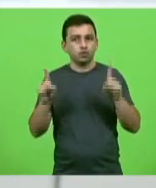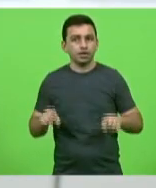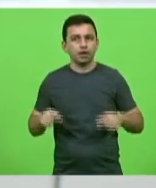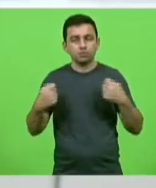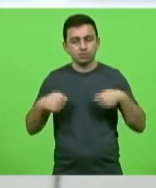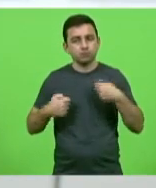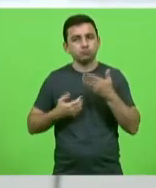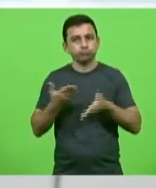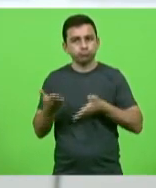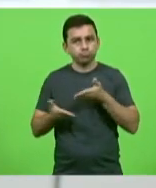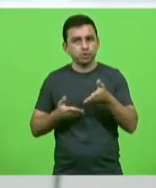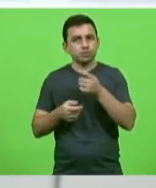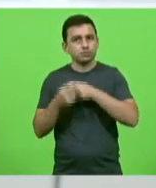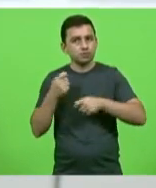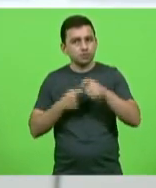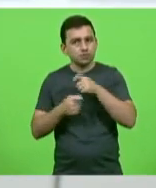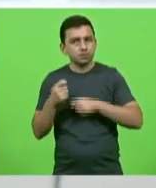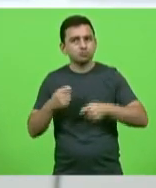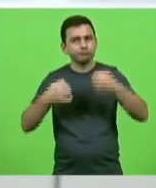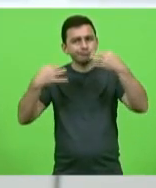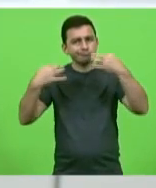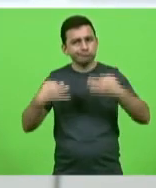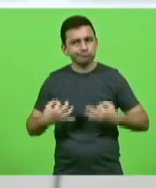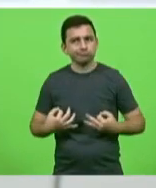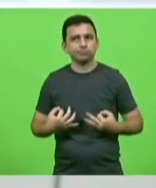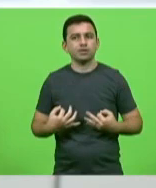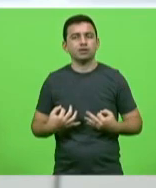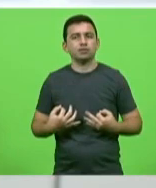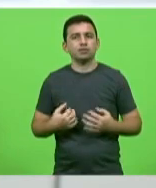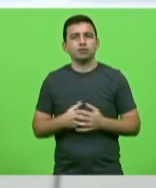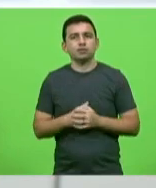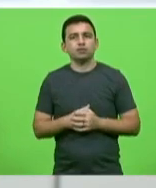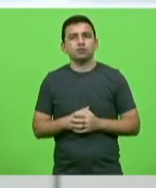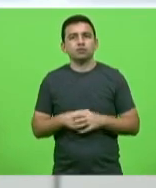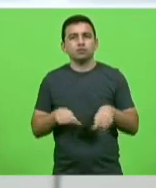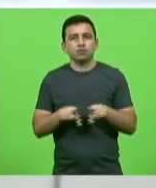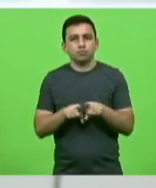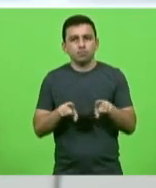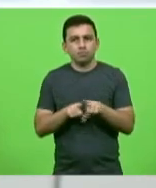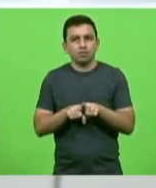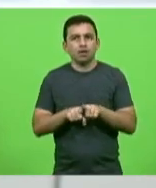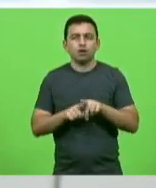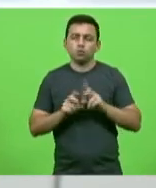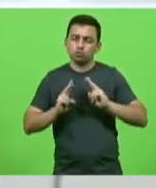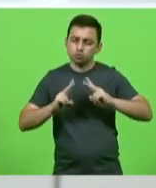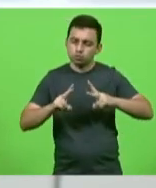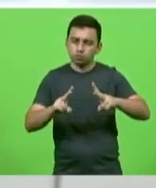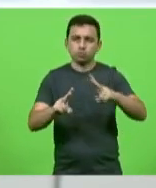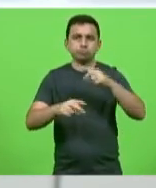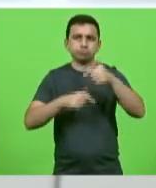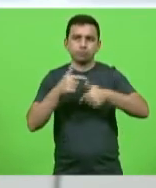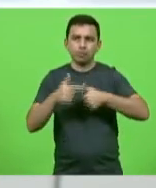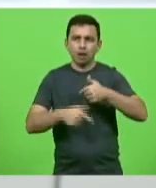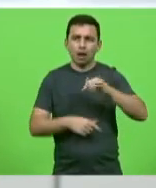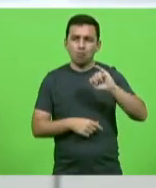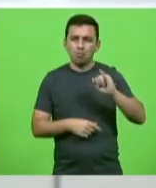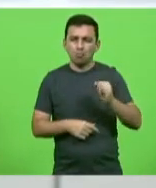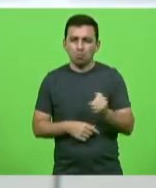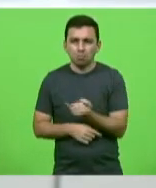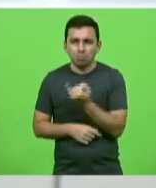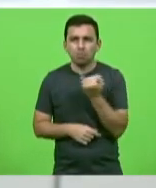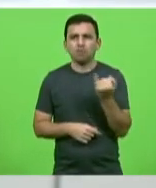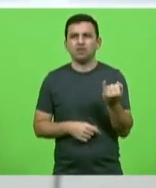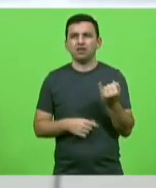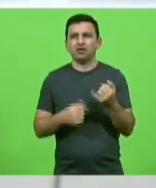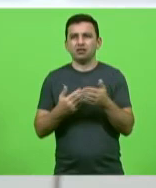servir a administração com honestidade procedendo no exercício de suas funções sem aproveitar os poderes